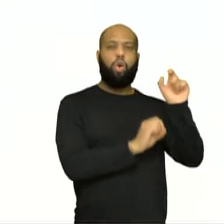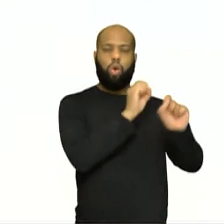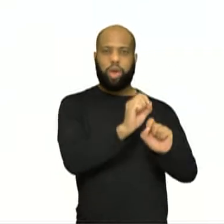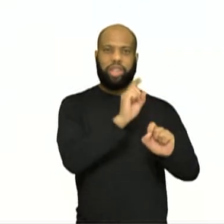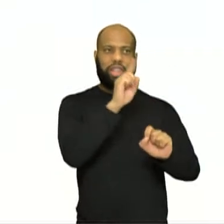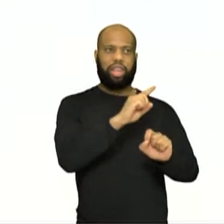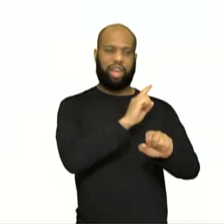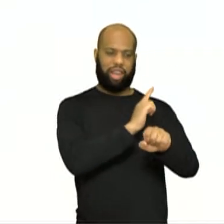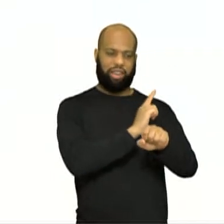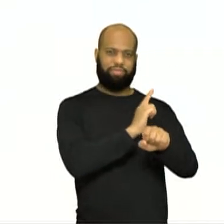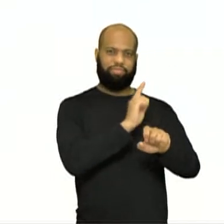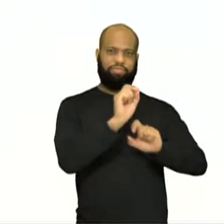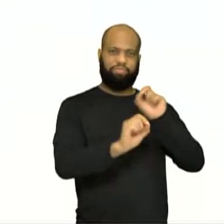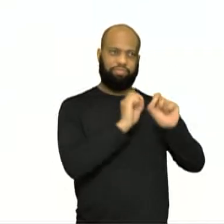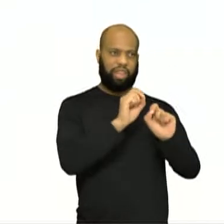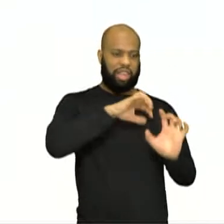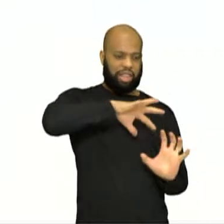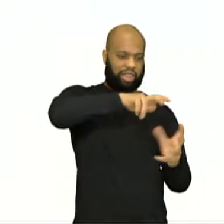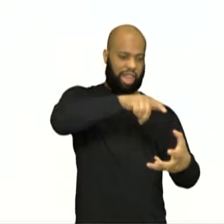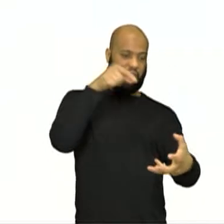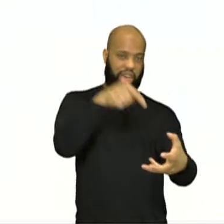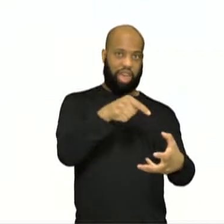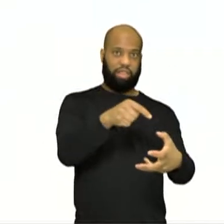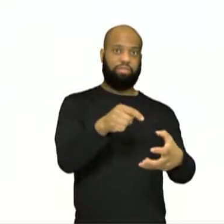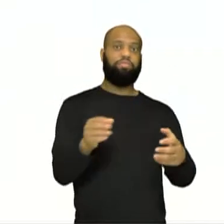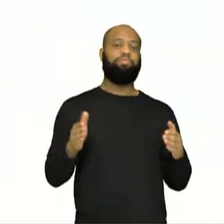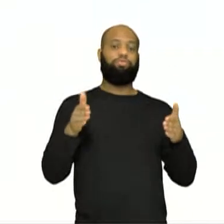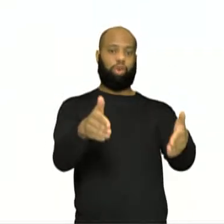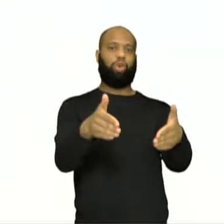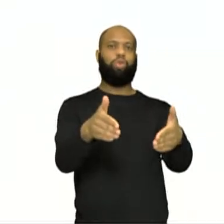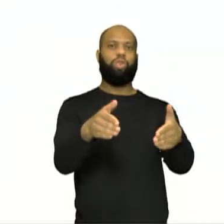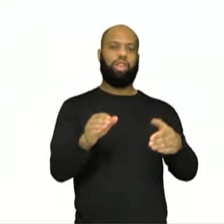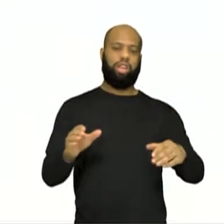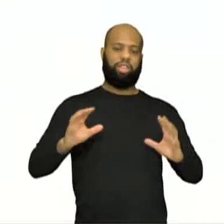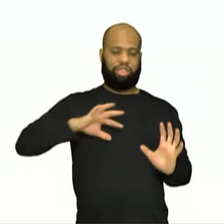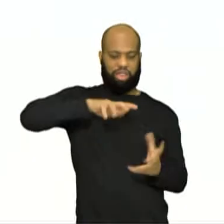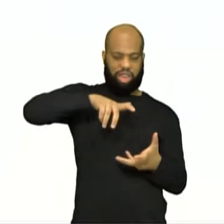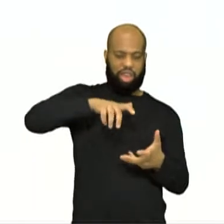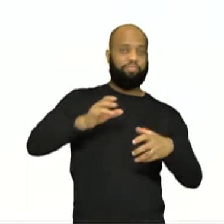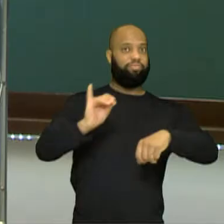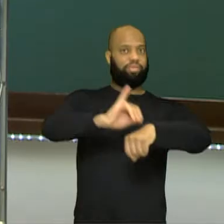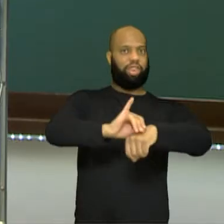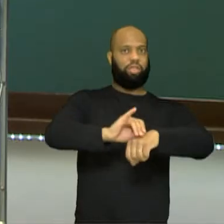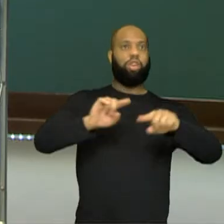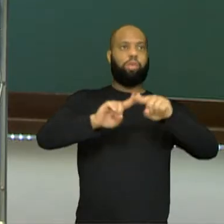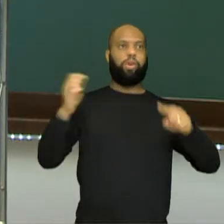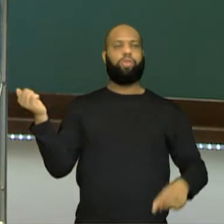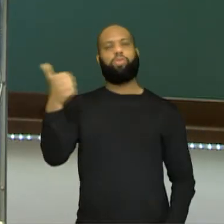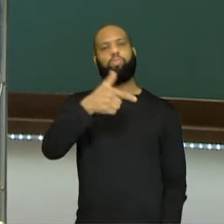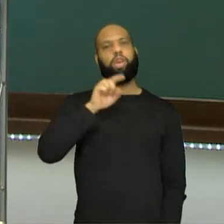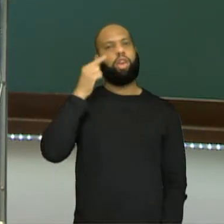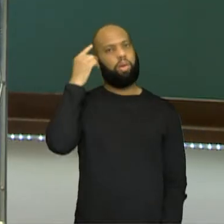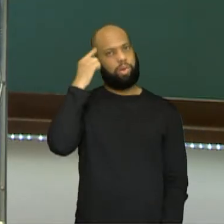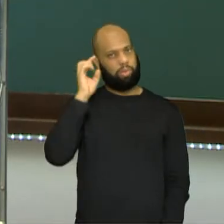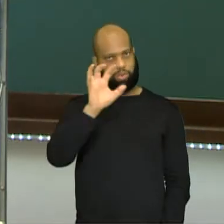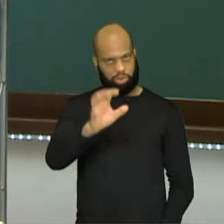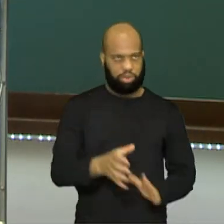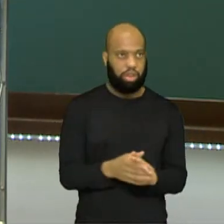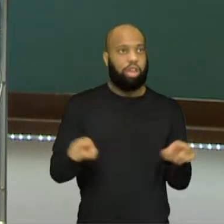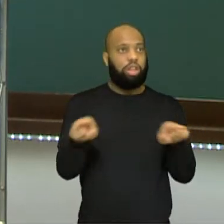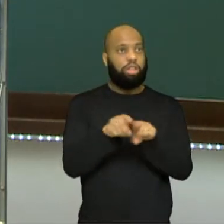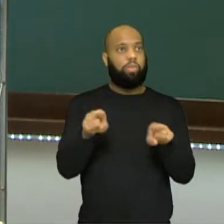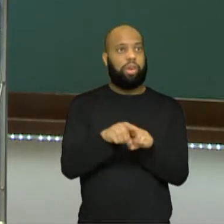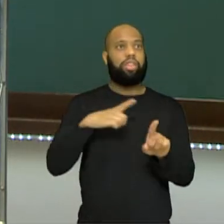geocêntrica, né, de que a Terra era o centro do universo. Então, a gente vai ver a superação desses valores nesse momento. Nós temos